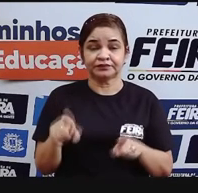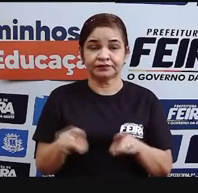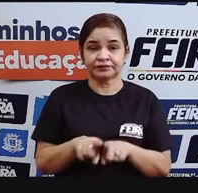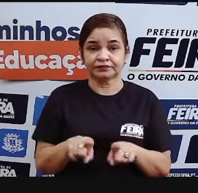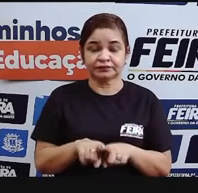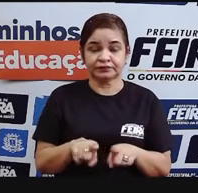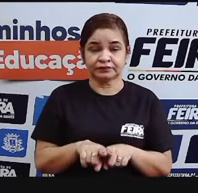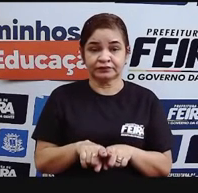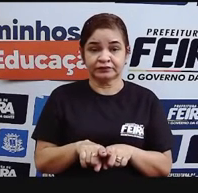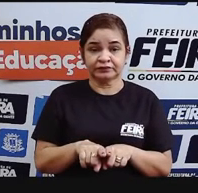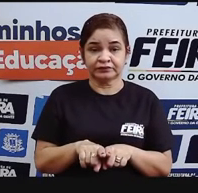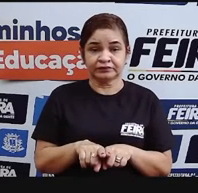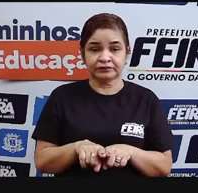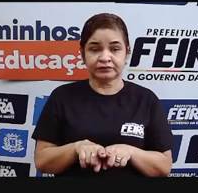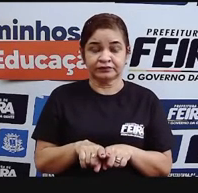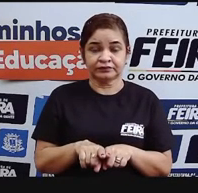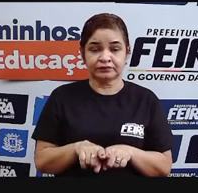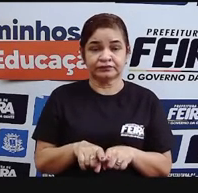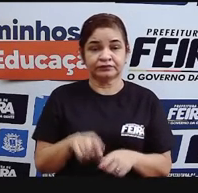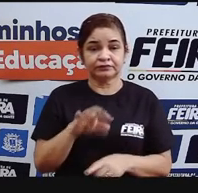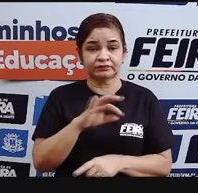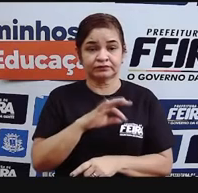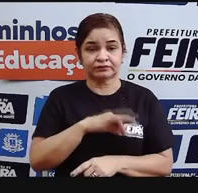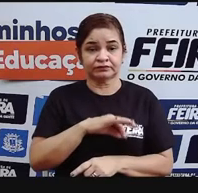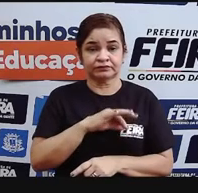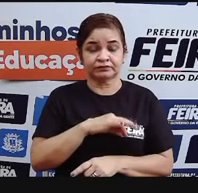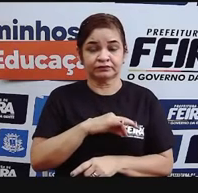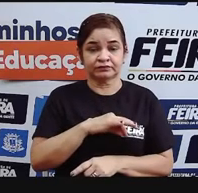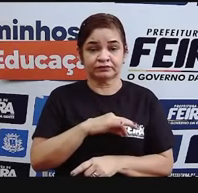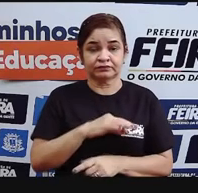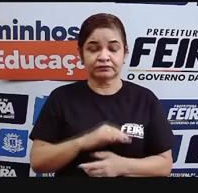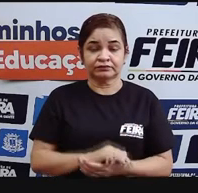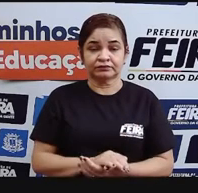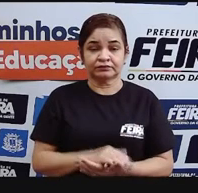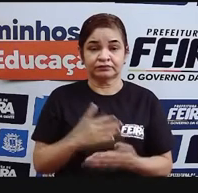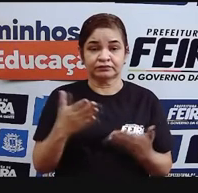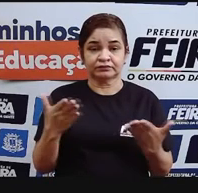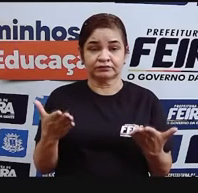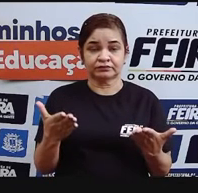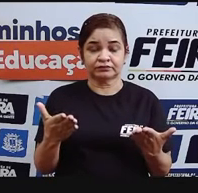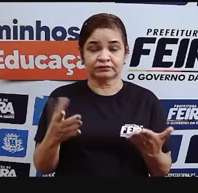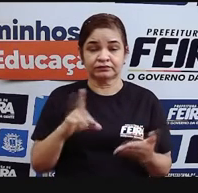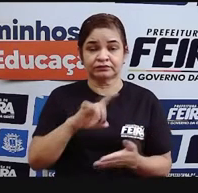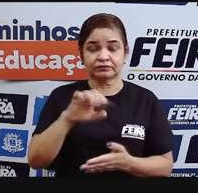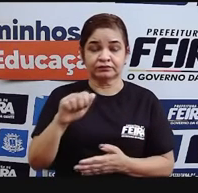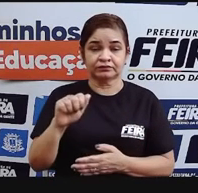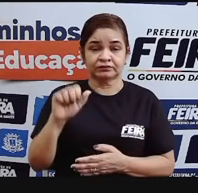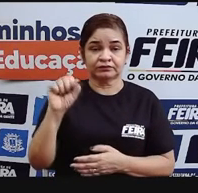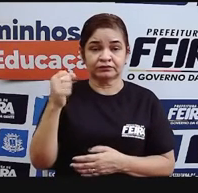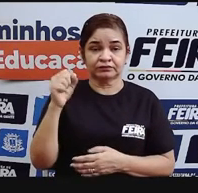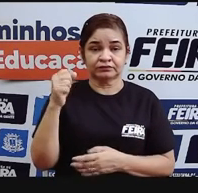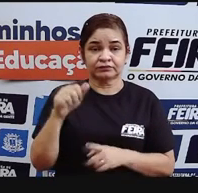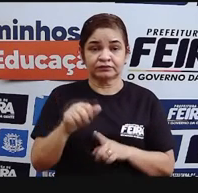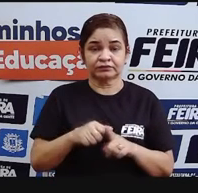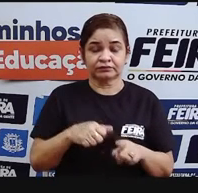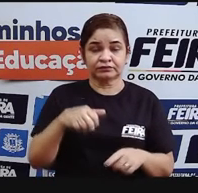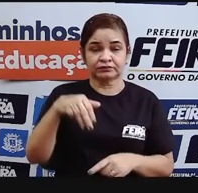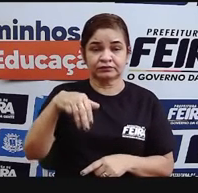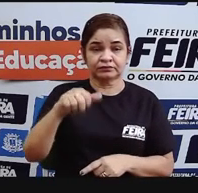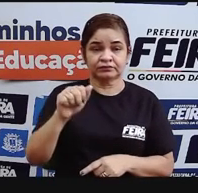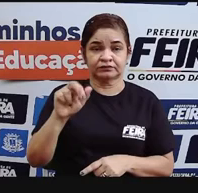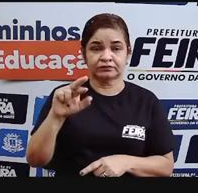nesse quesito renda. E aí, então, o dia 8 de março ficou